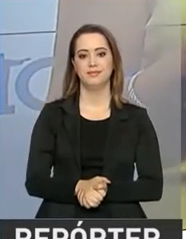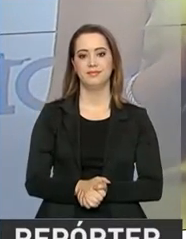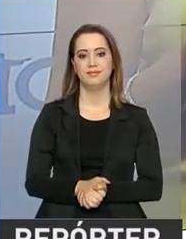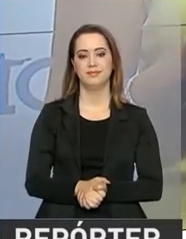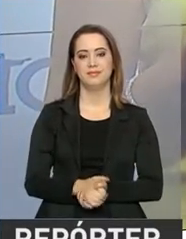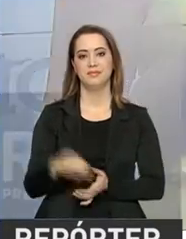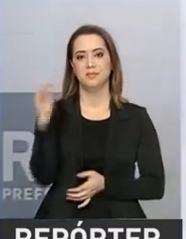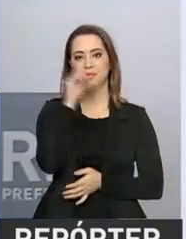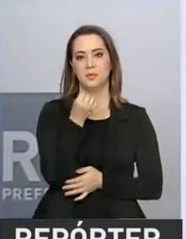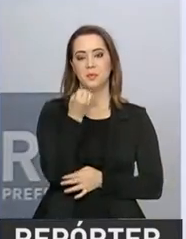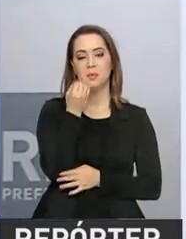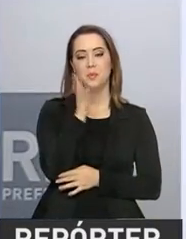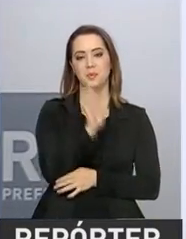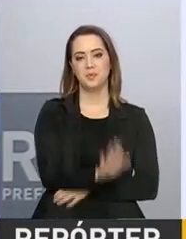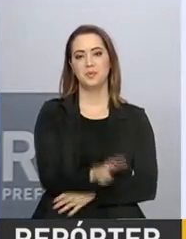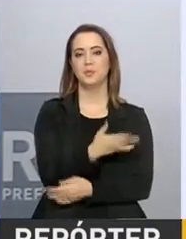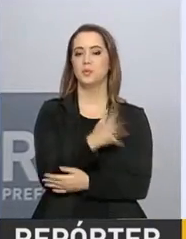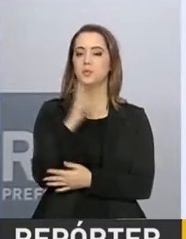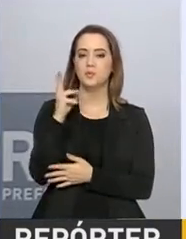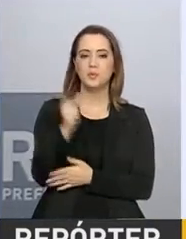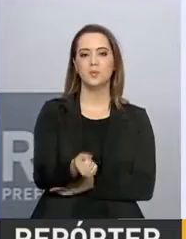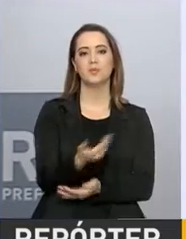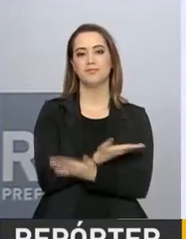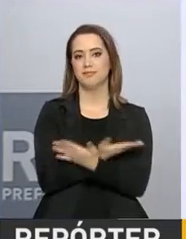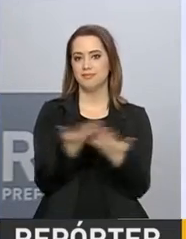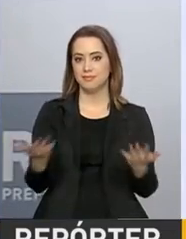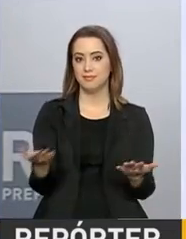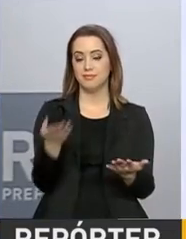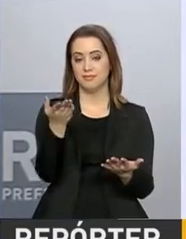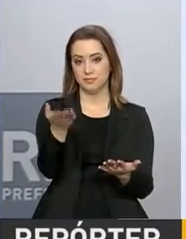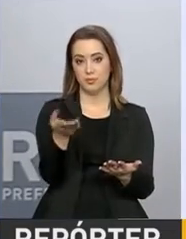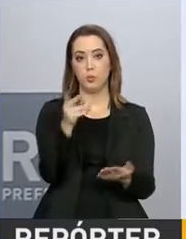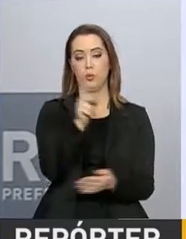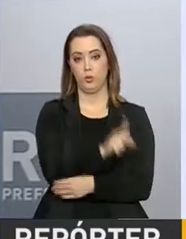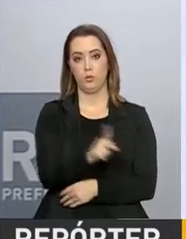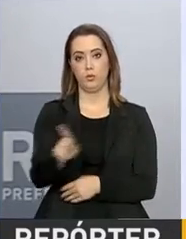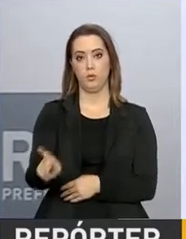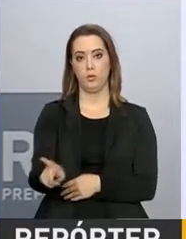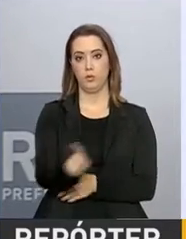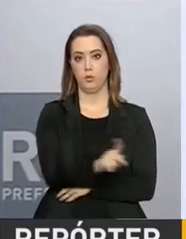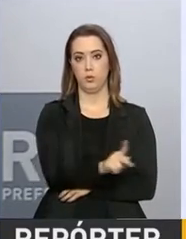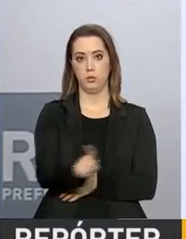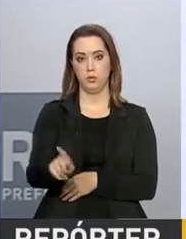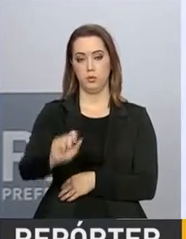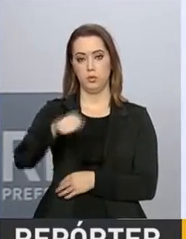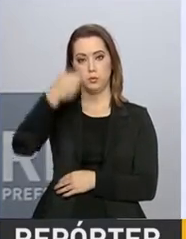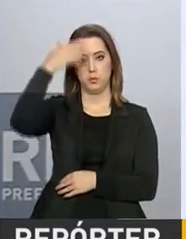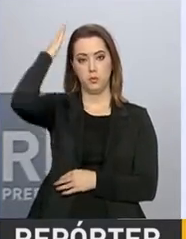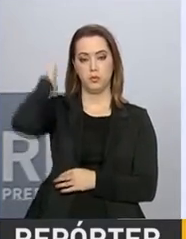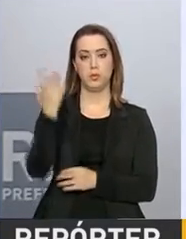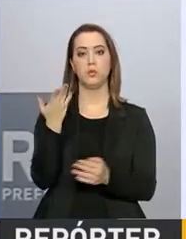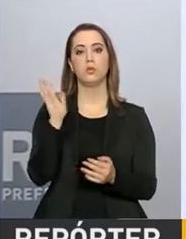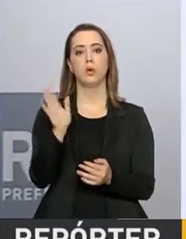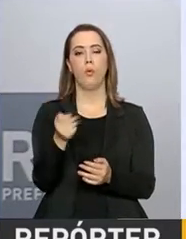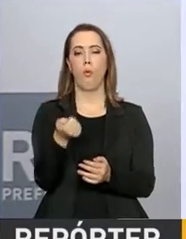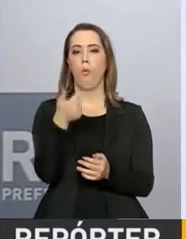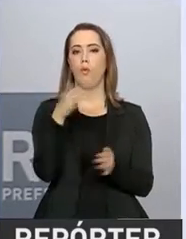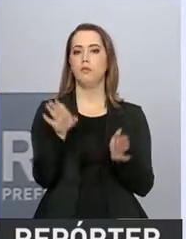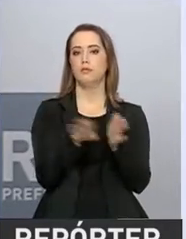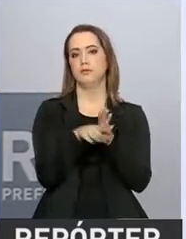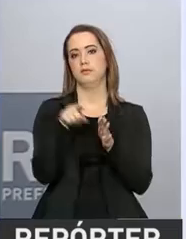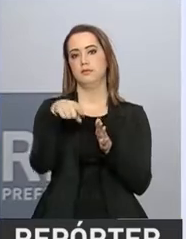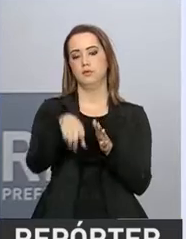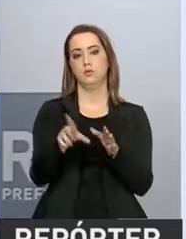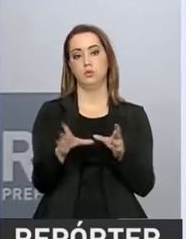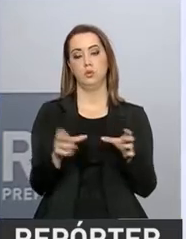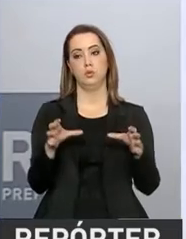Olá, Renata. Boa tarde. Boa tarde a todos. Neste momento, o presidente Michel Temer está chegando ao centro de mídia do Parque